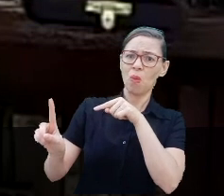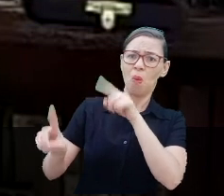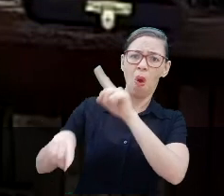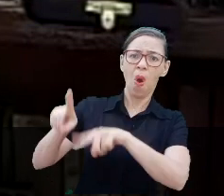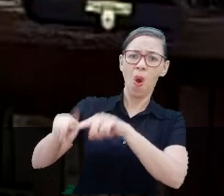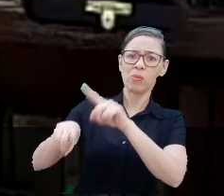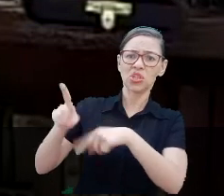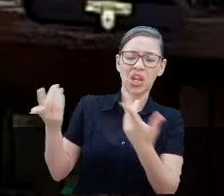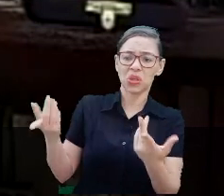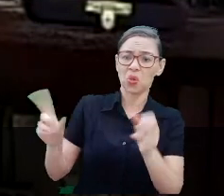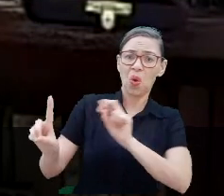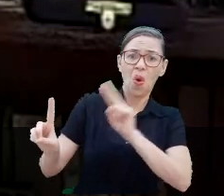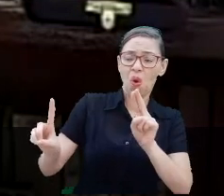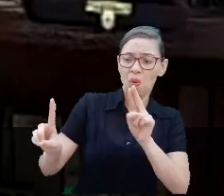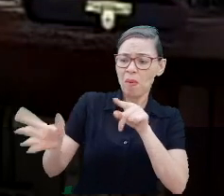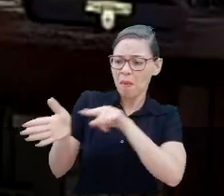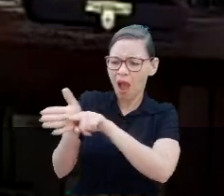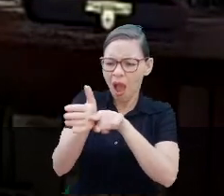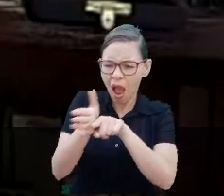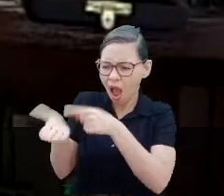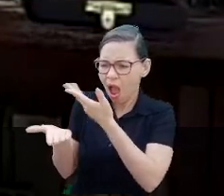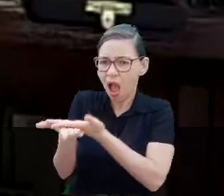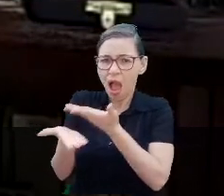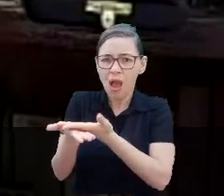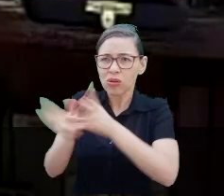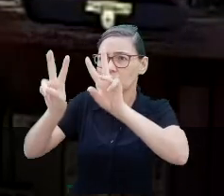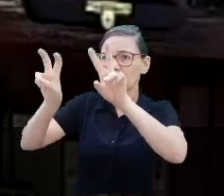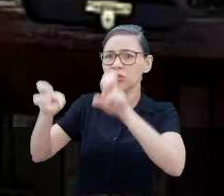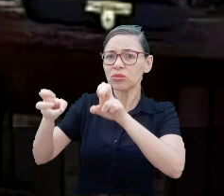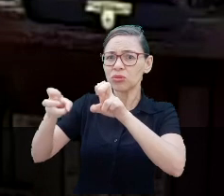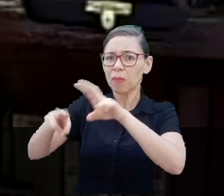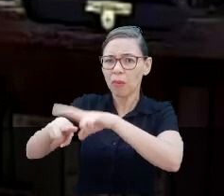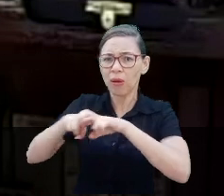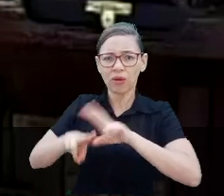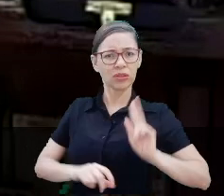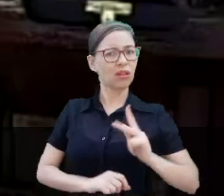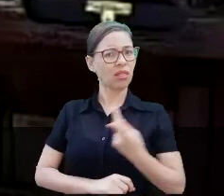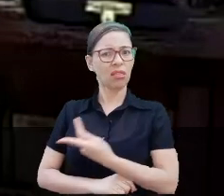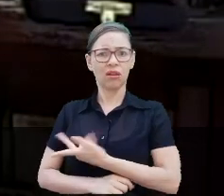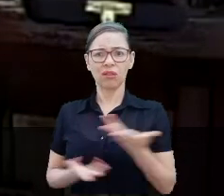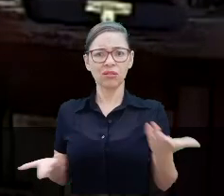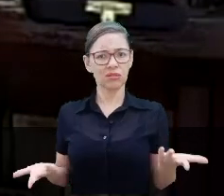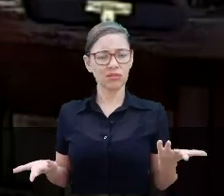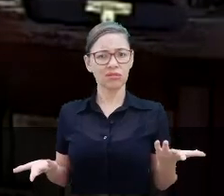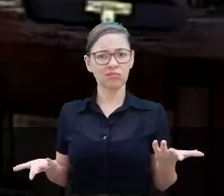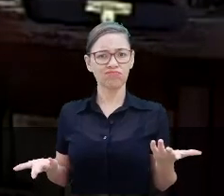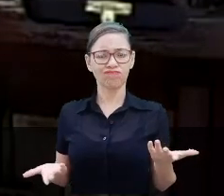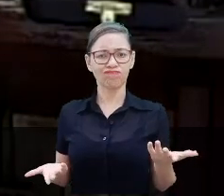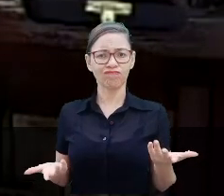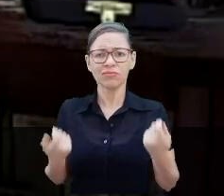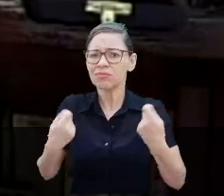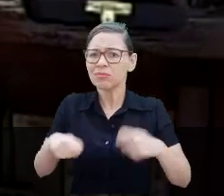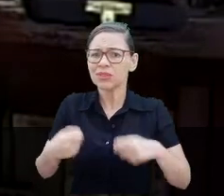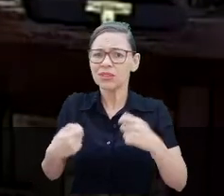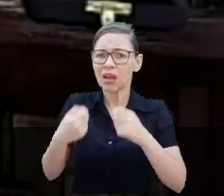sujeitos em situações curiosas? Apenas como objetos de estudo? Apenas como aquelas que são criminalizadas? Apenas